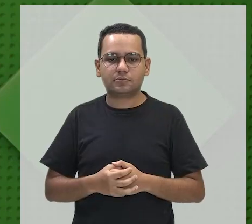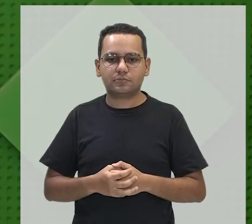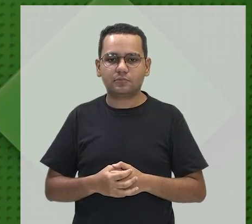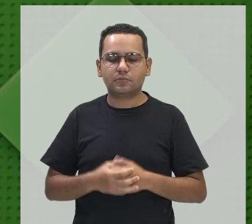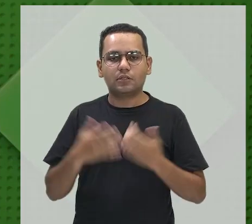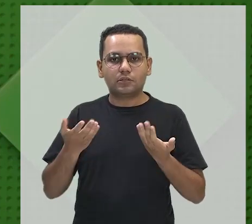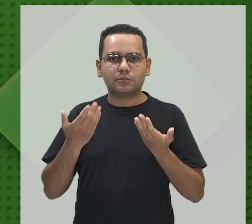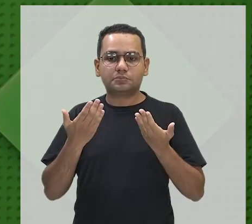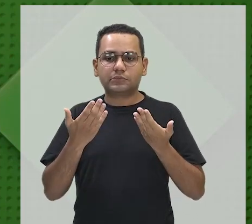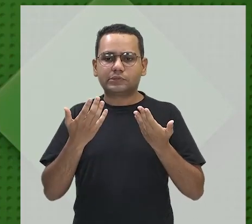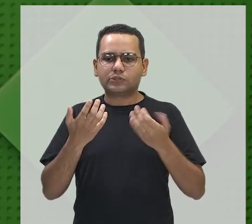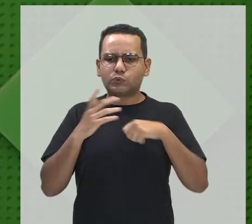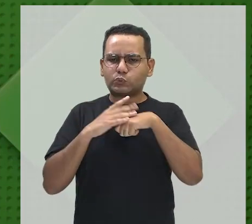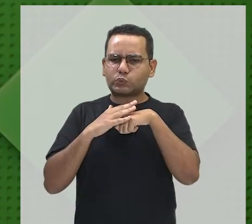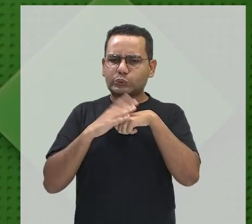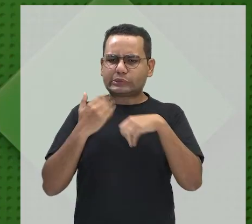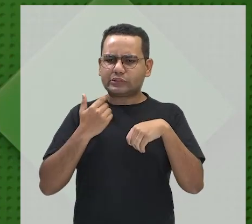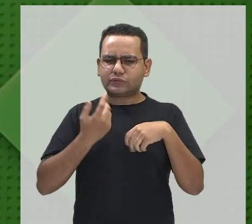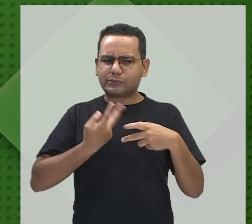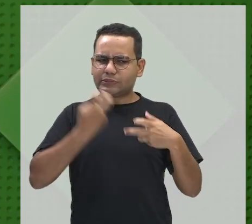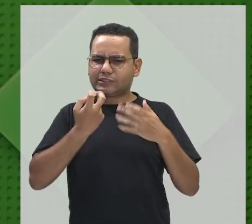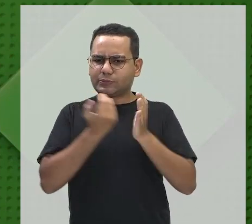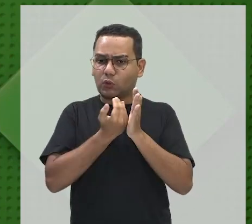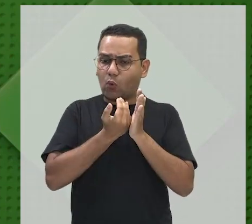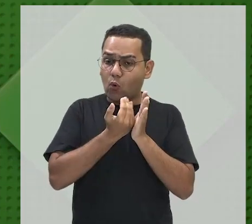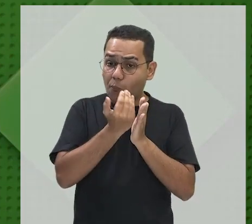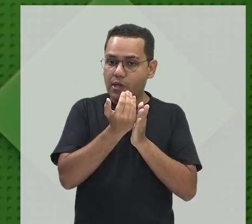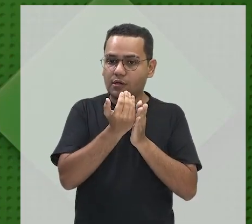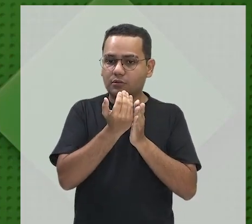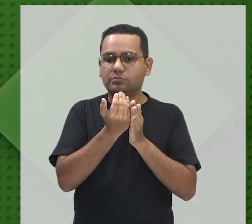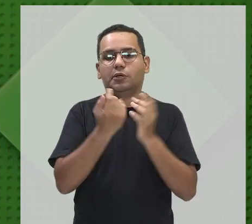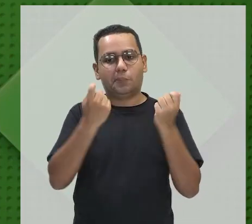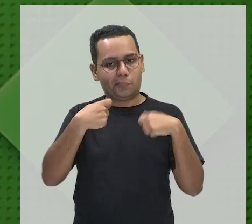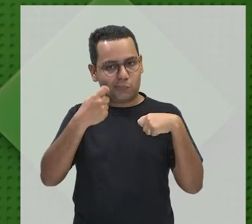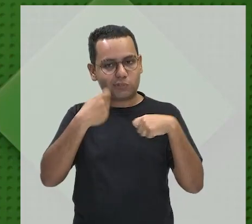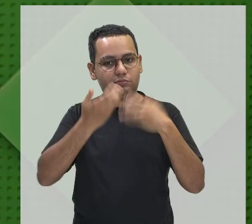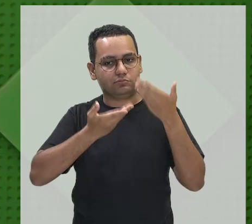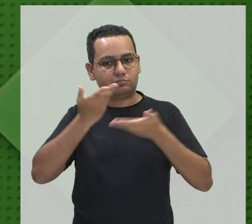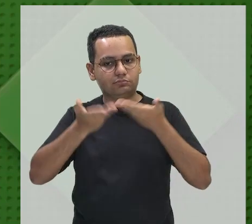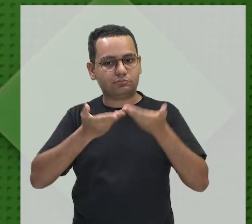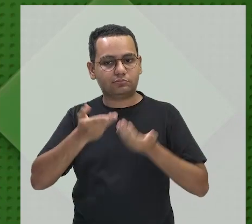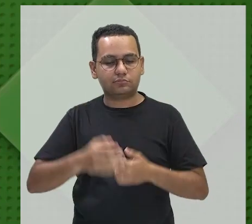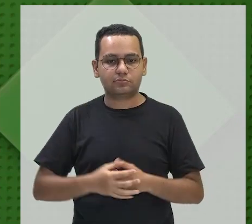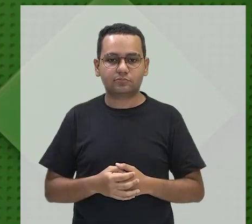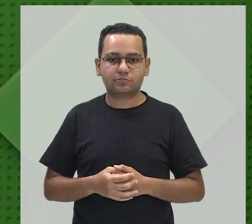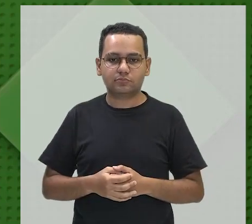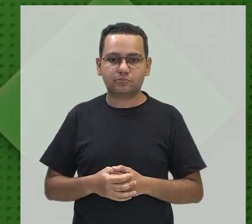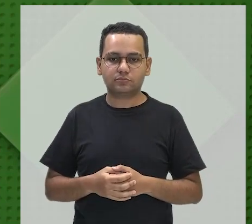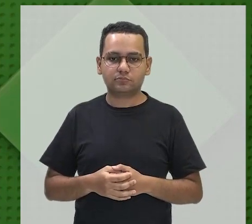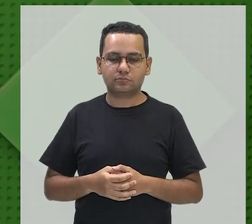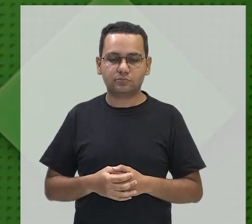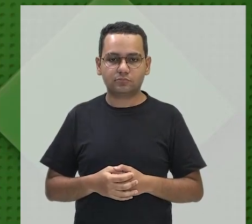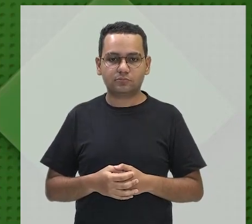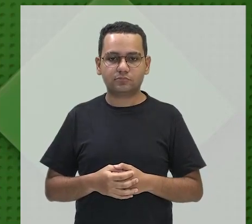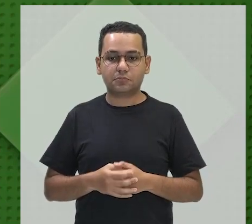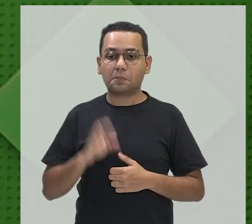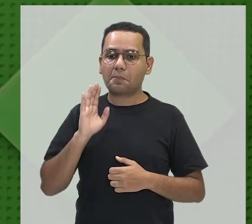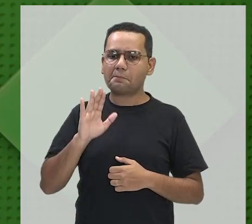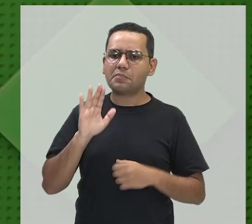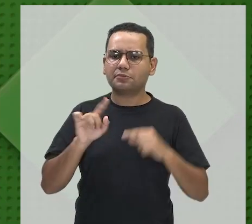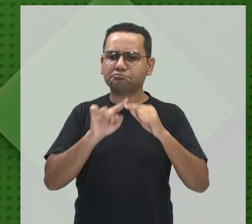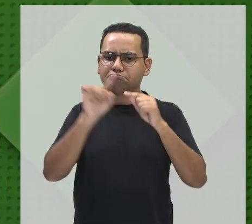sintomas iniciais, né? Porque descobrindo ali logo no início é possível fazer um tratamento, né? Lembrando que esse ciclo ali